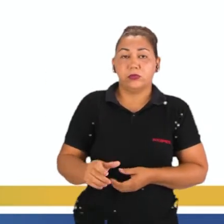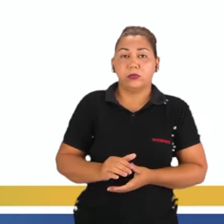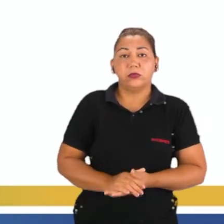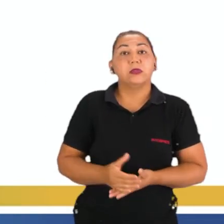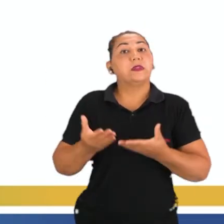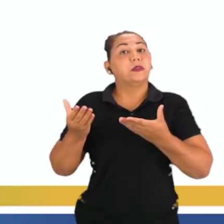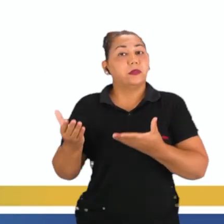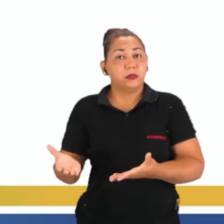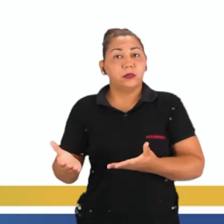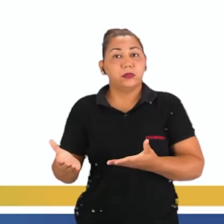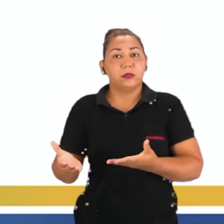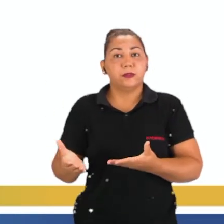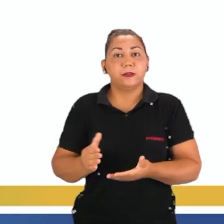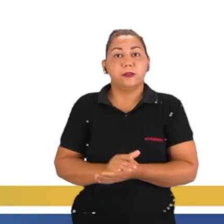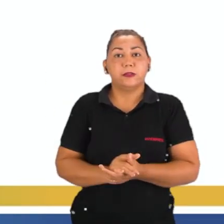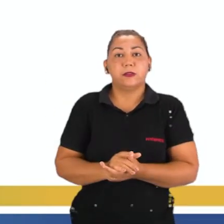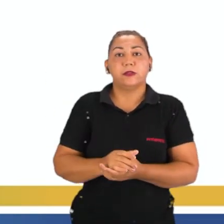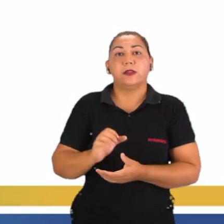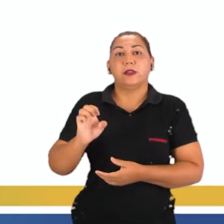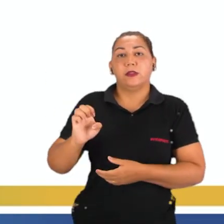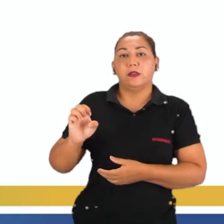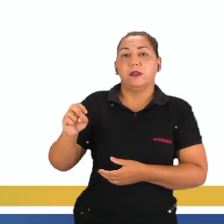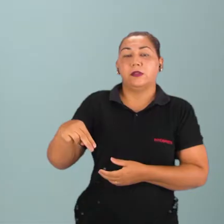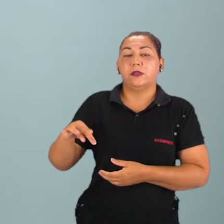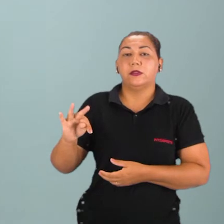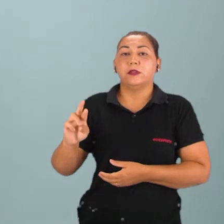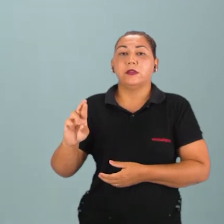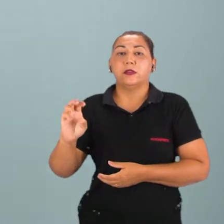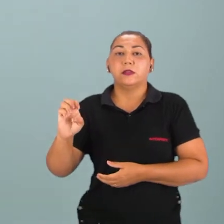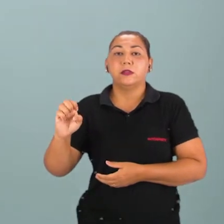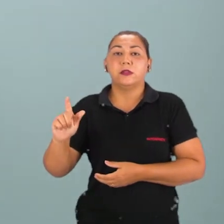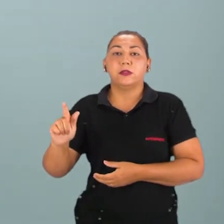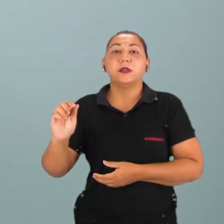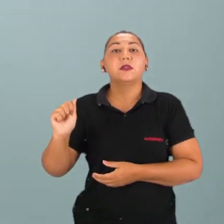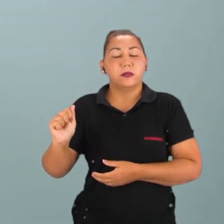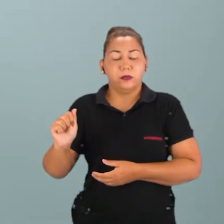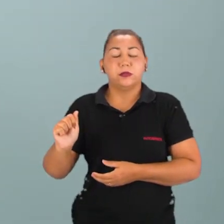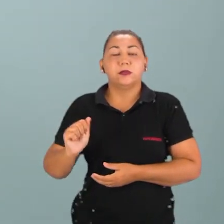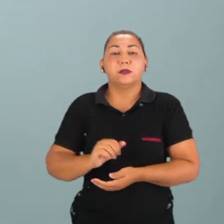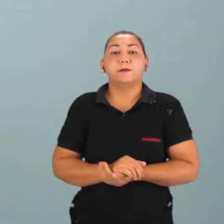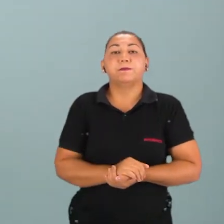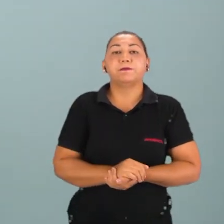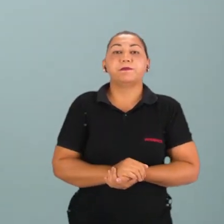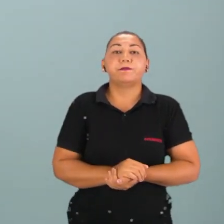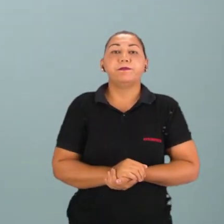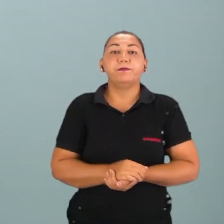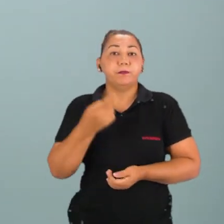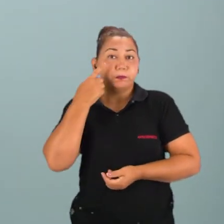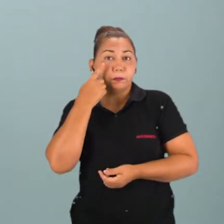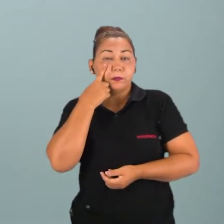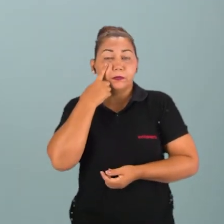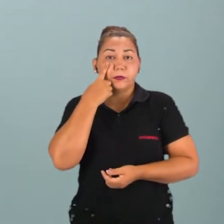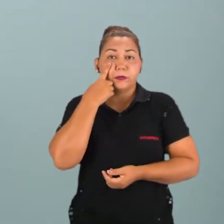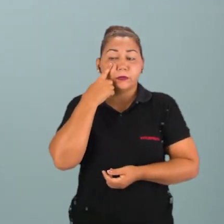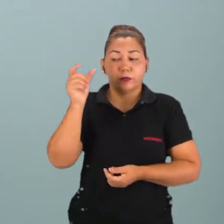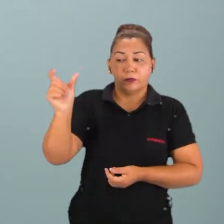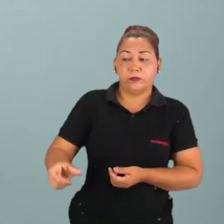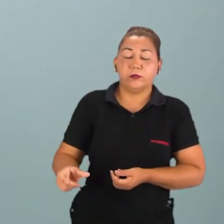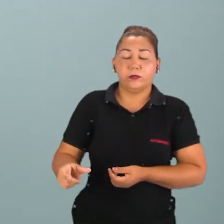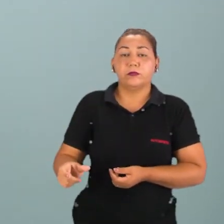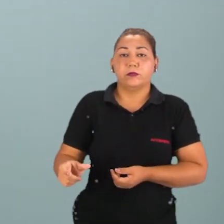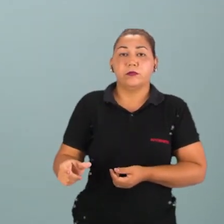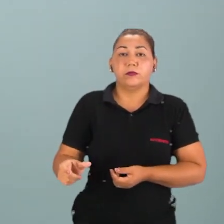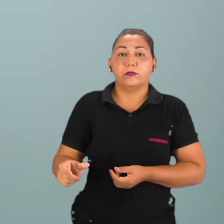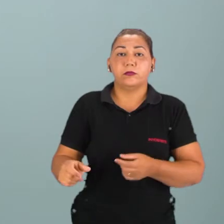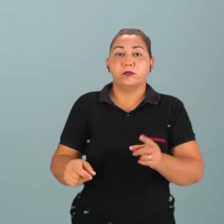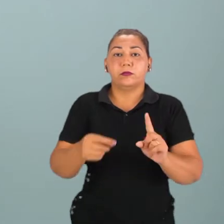a entrega. Observem novamente que o sujeito está formado por duas palavras, a e